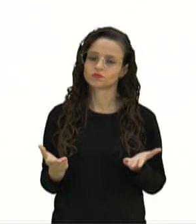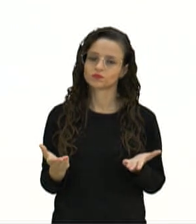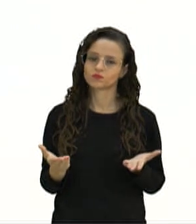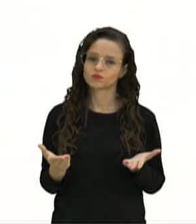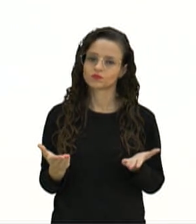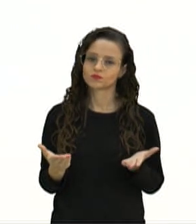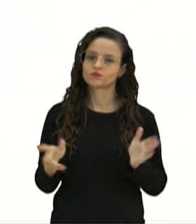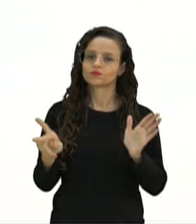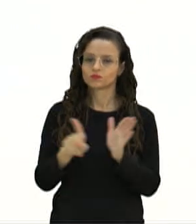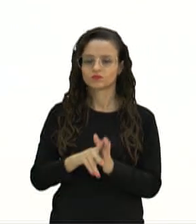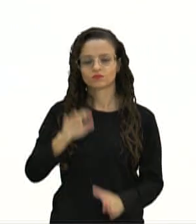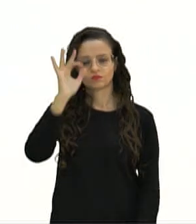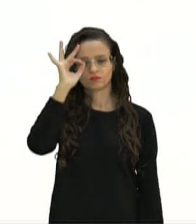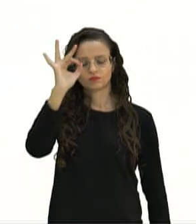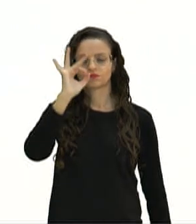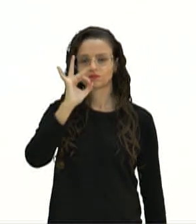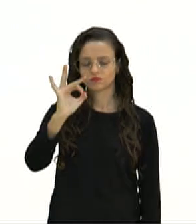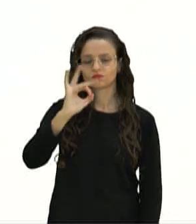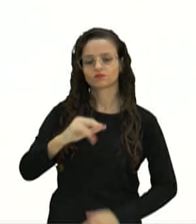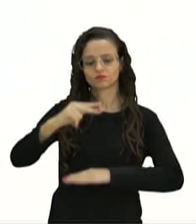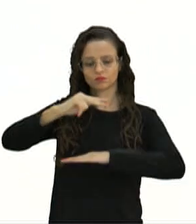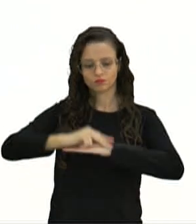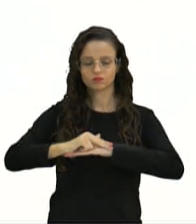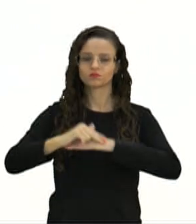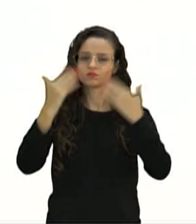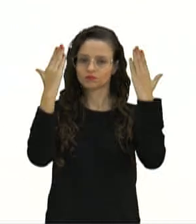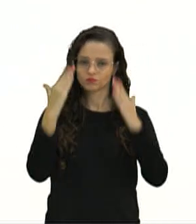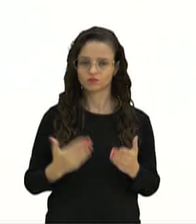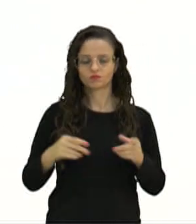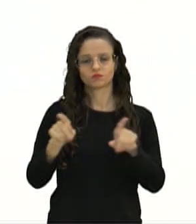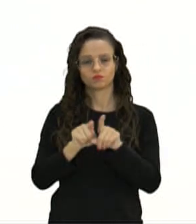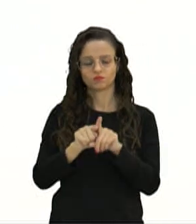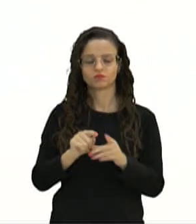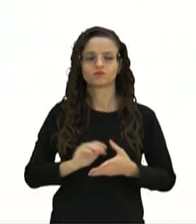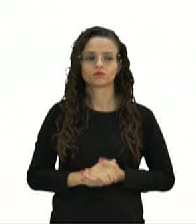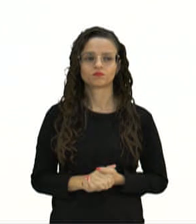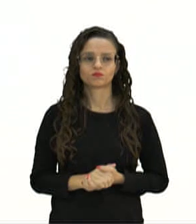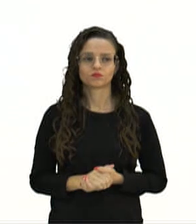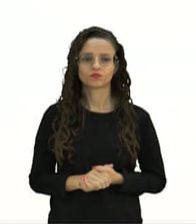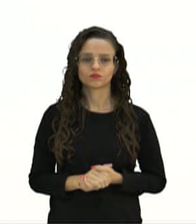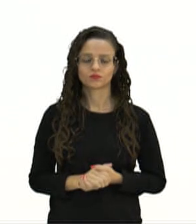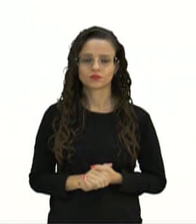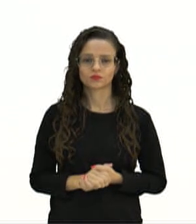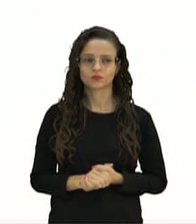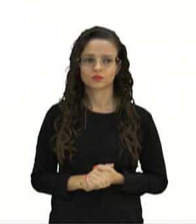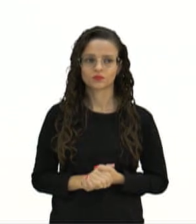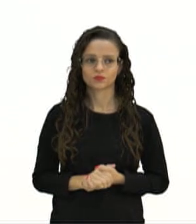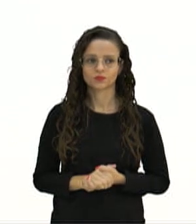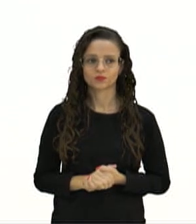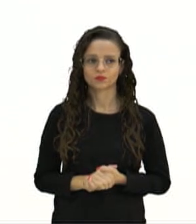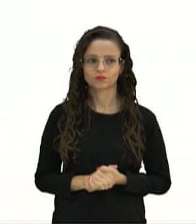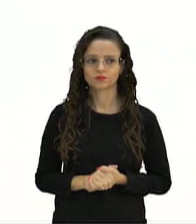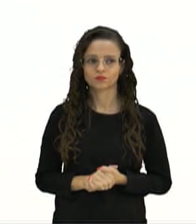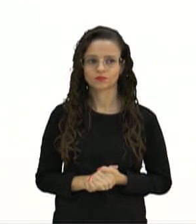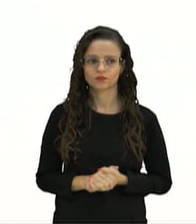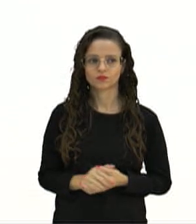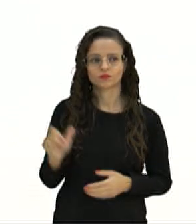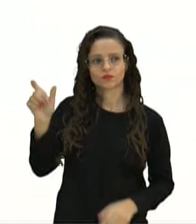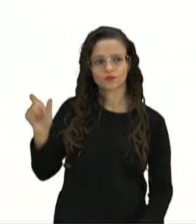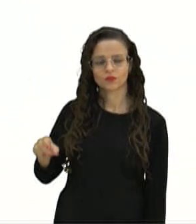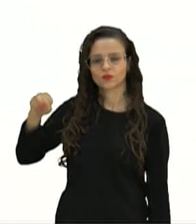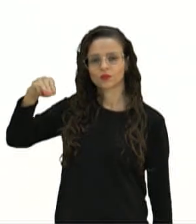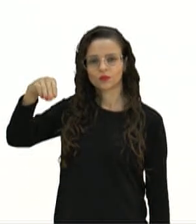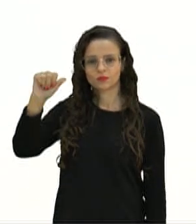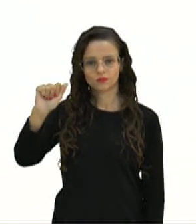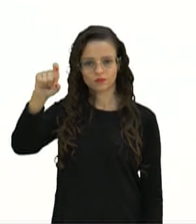da psicanálise também, Foi uma forte influência de Frankfurt. O Max Horkheimer, ele se tornou presidente